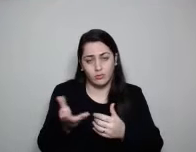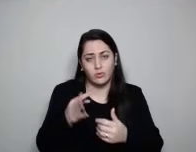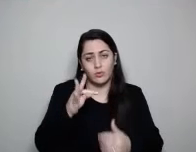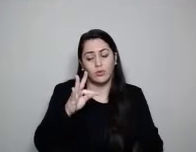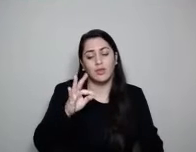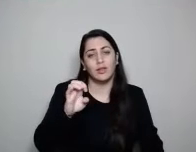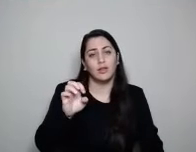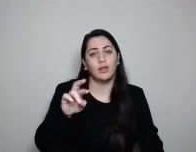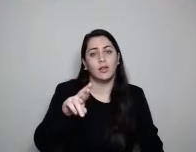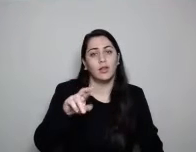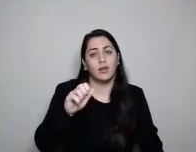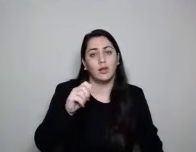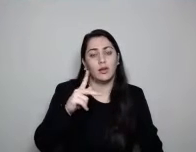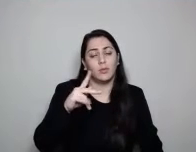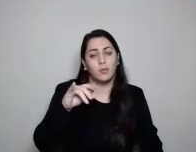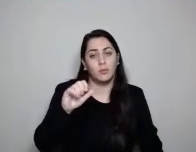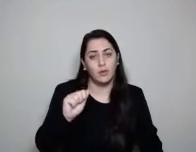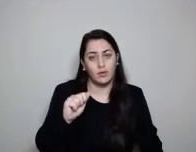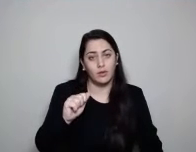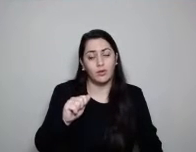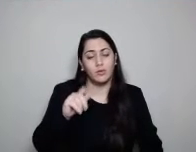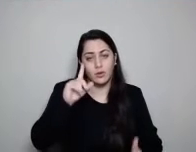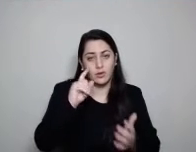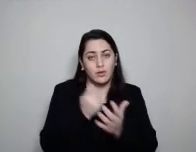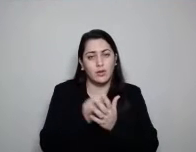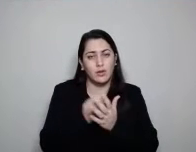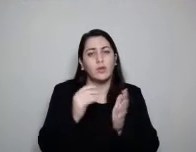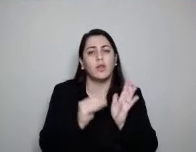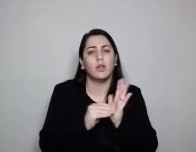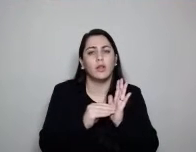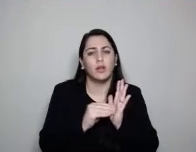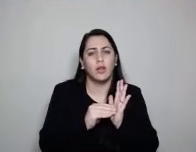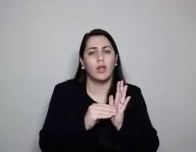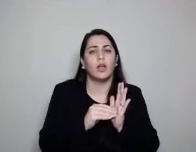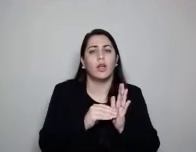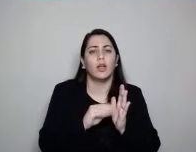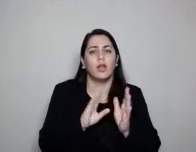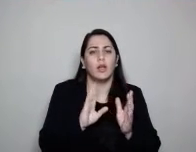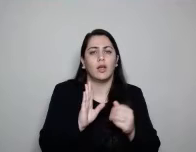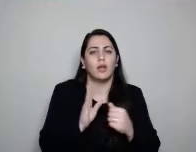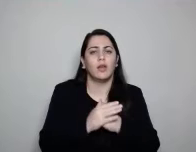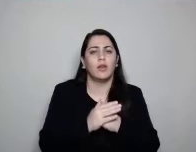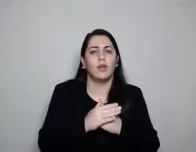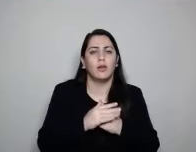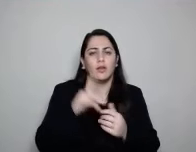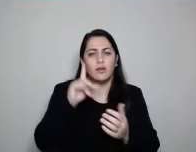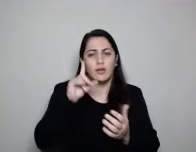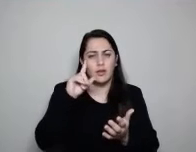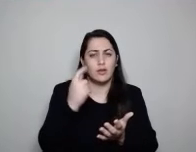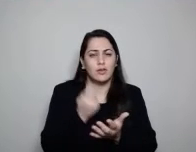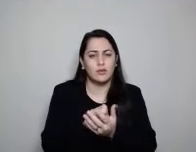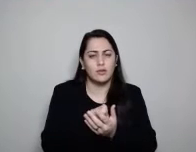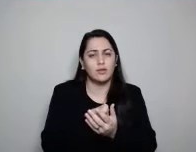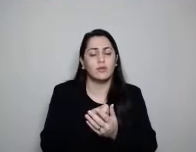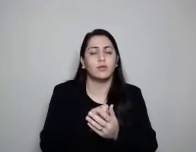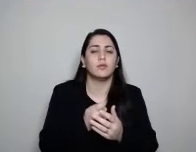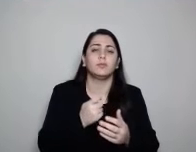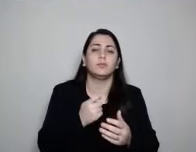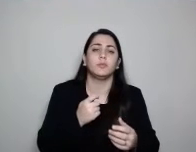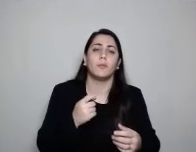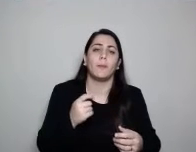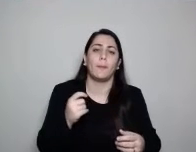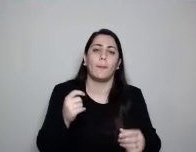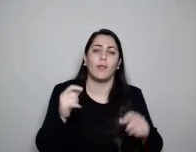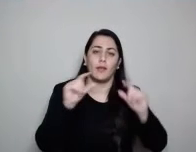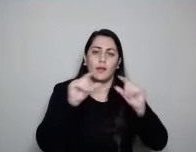o dispositivo da sentença faz referência é o que está aqui da linha A à linha F. Esses outros são